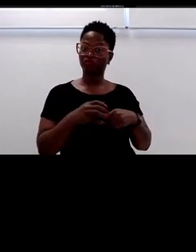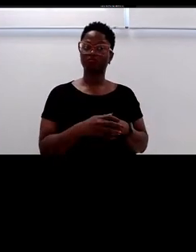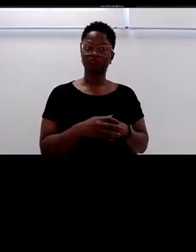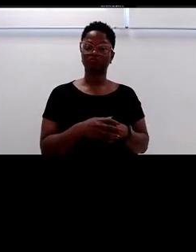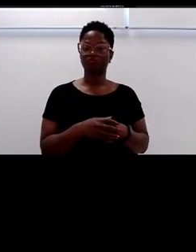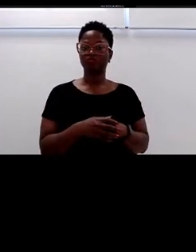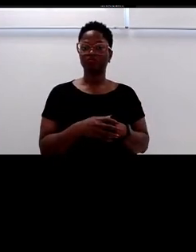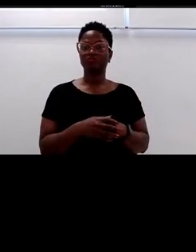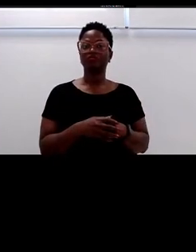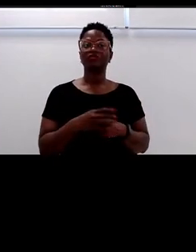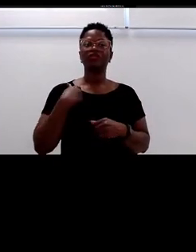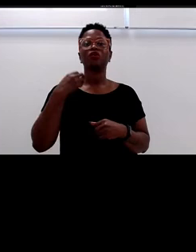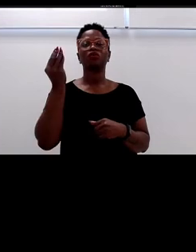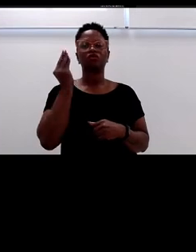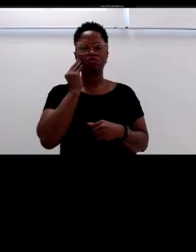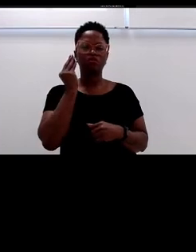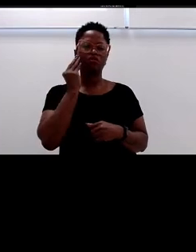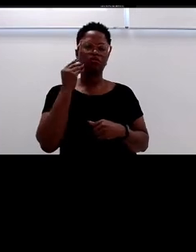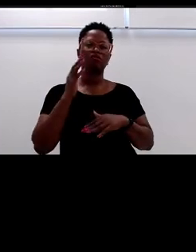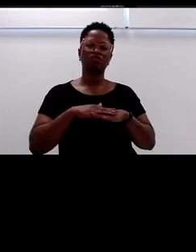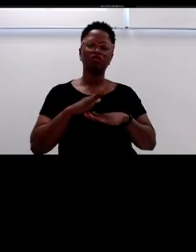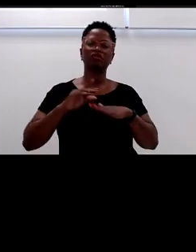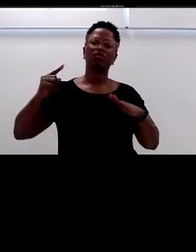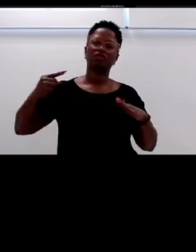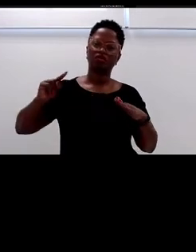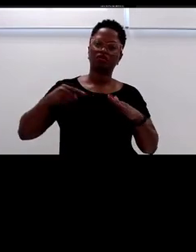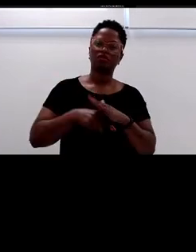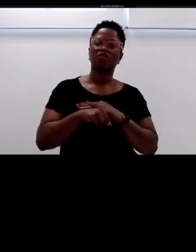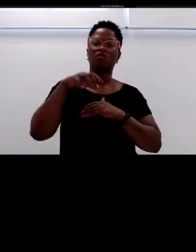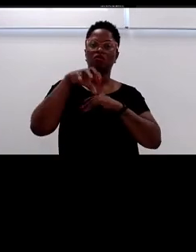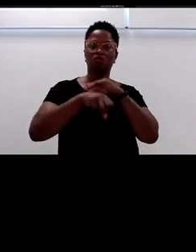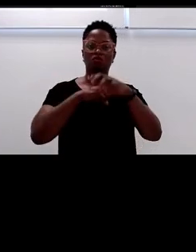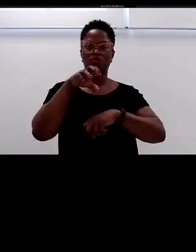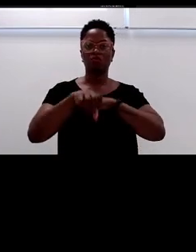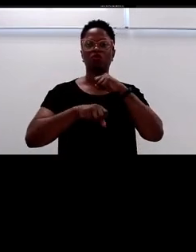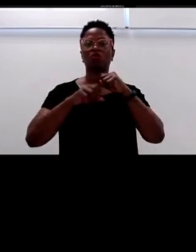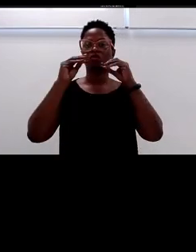tentando fazer um mergulho na busca desse conhecimento,